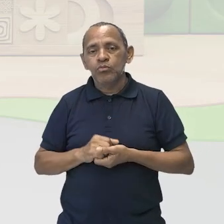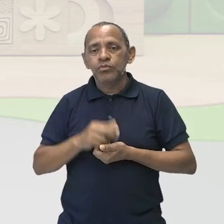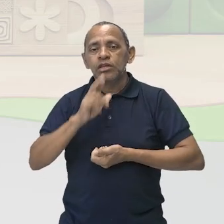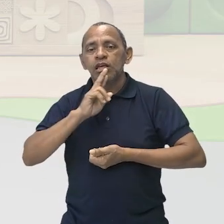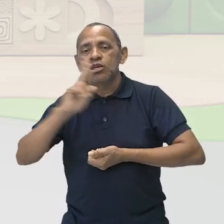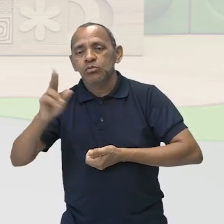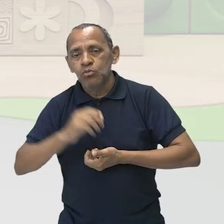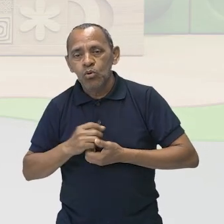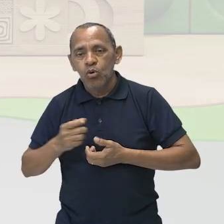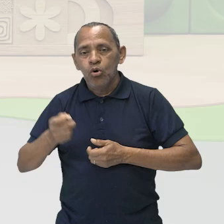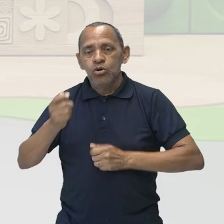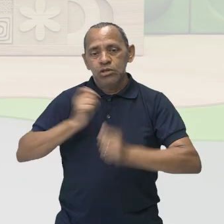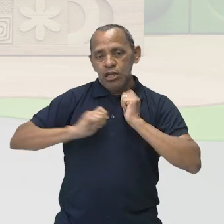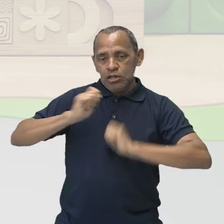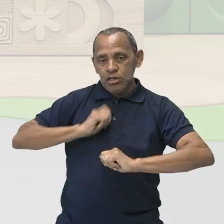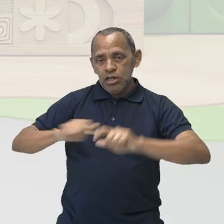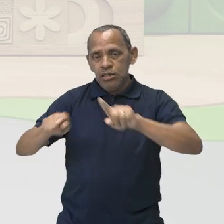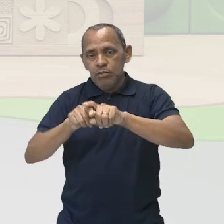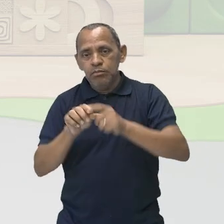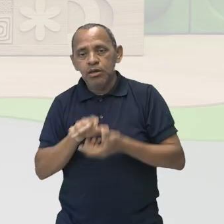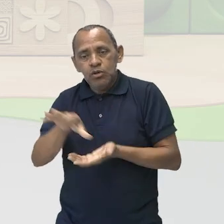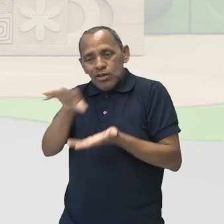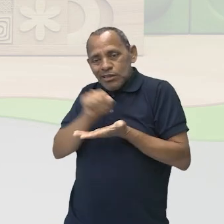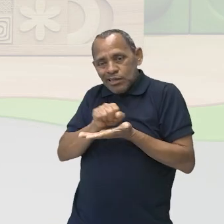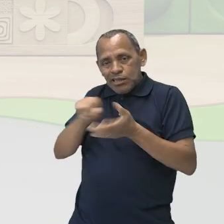estresse ou para atrair parceiros.